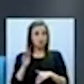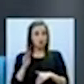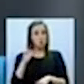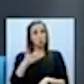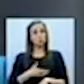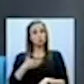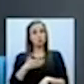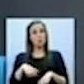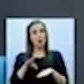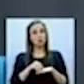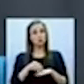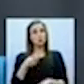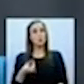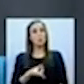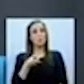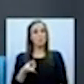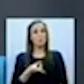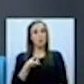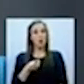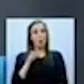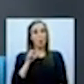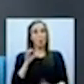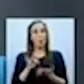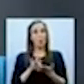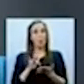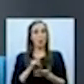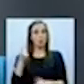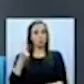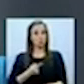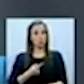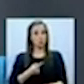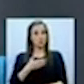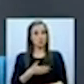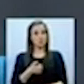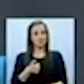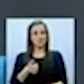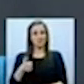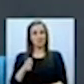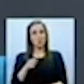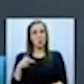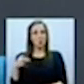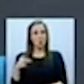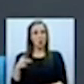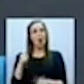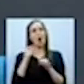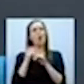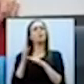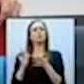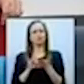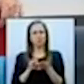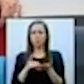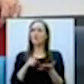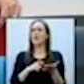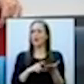sétimo ano ainda mais, mas no nono ano, por exemplo, há 8 livros obrigatórios que custam 155 euros. Mas depois há sempre os outros livros todos